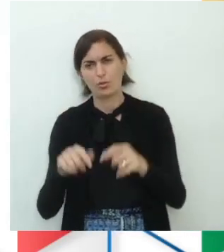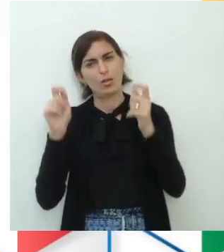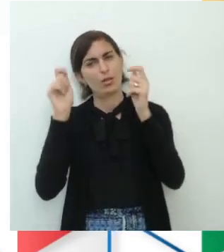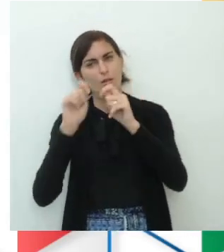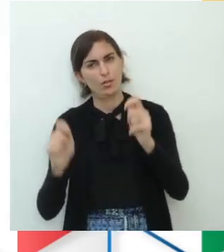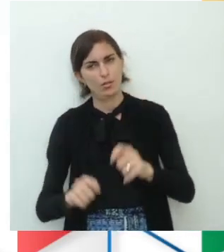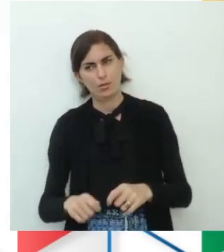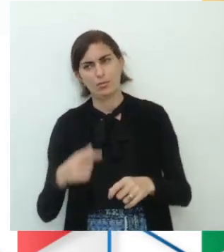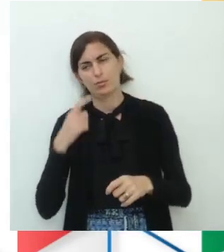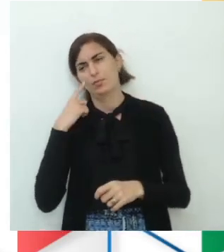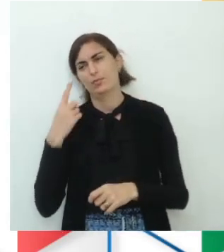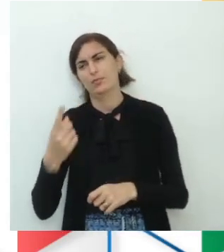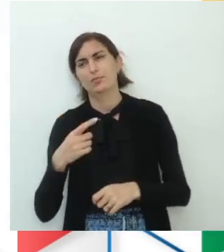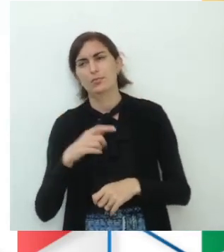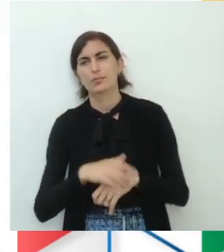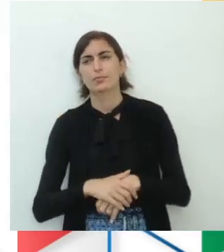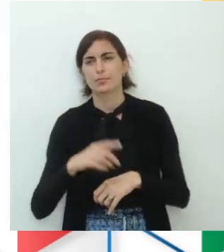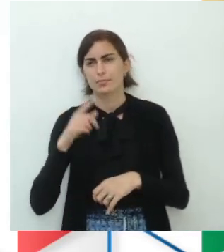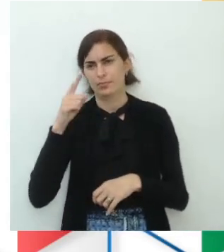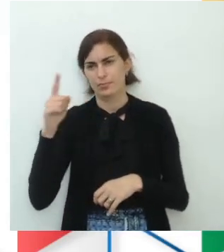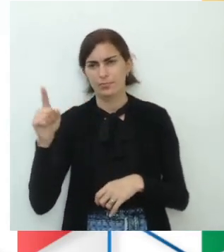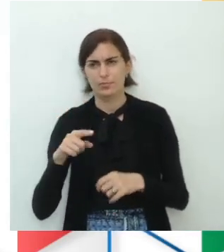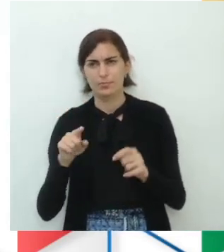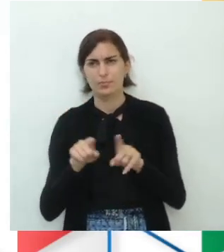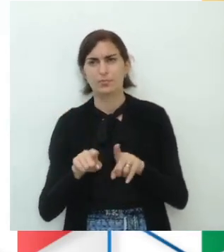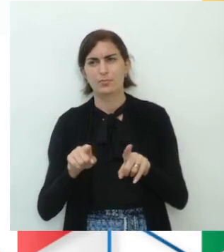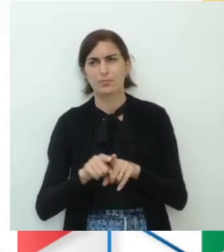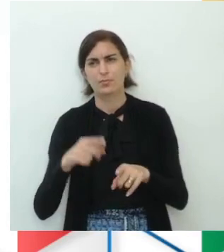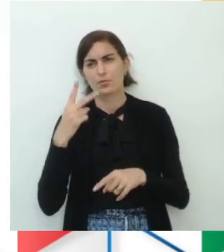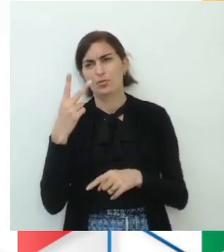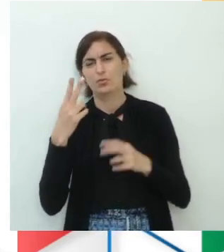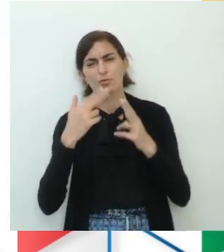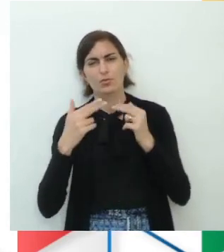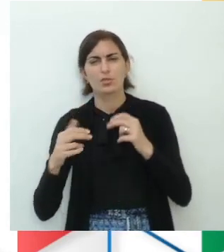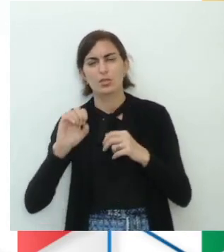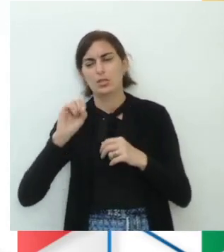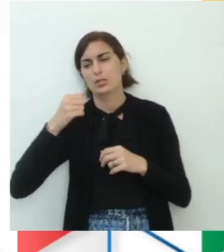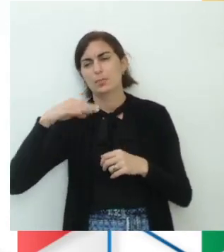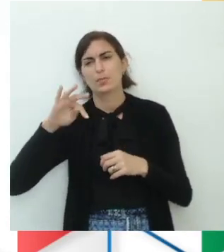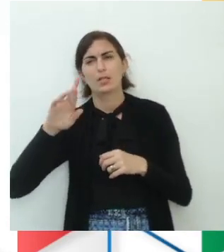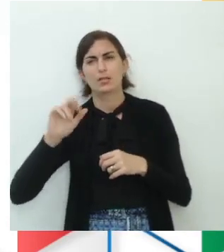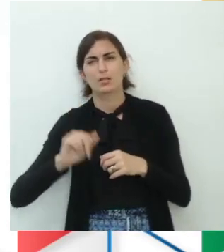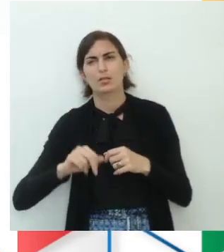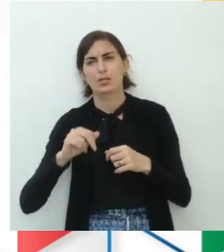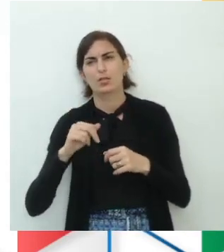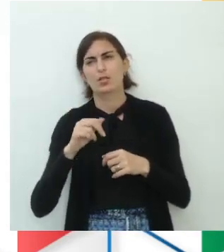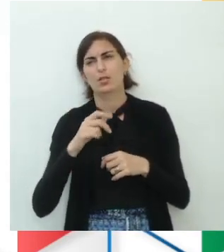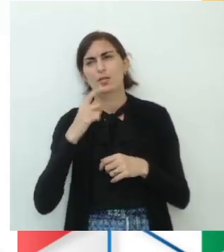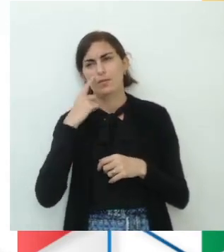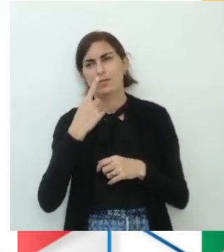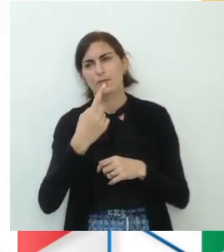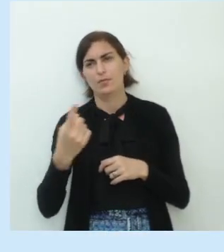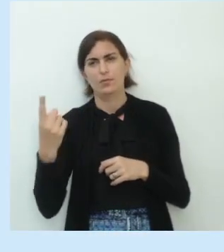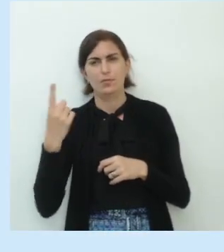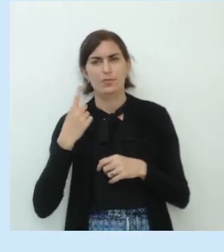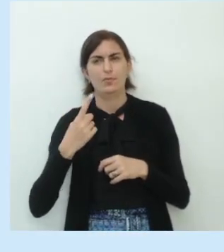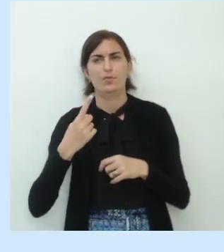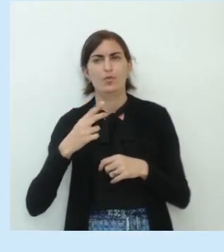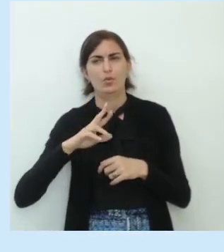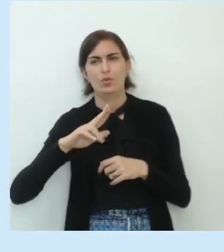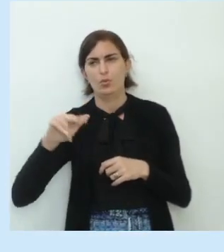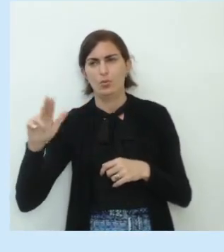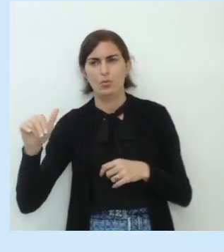ligado que isso é muito interessante. Nesse caso, dizemos que as duas figuras são simétricas por translação. Nesse caso, a translação não